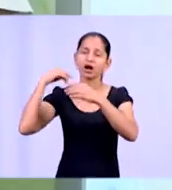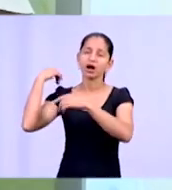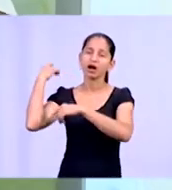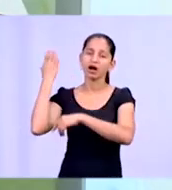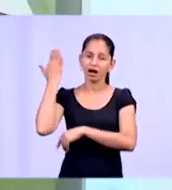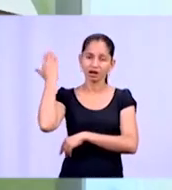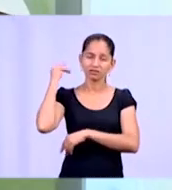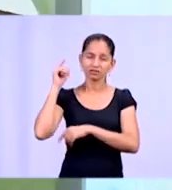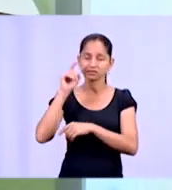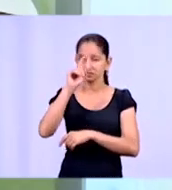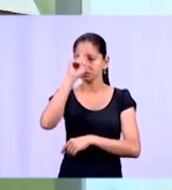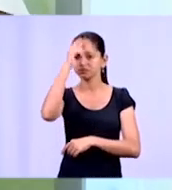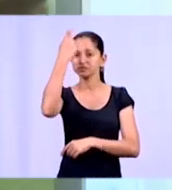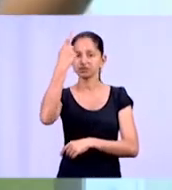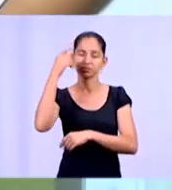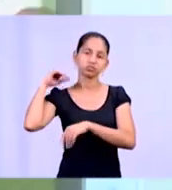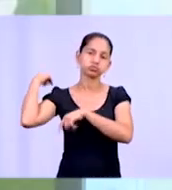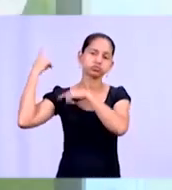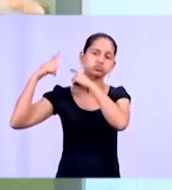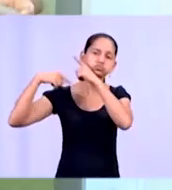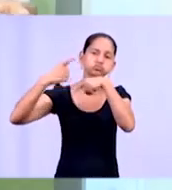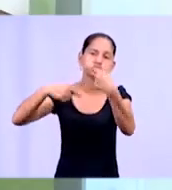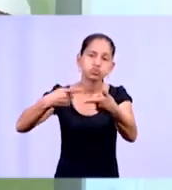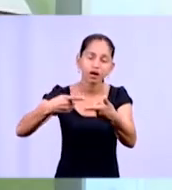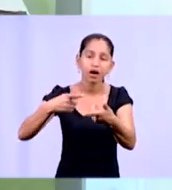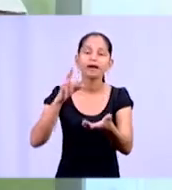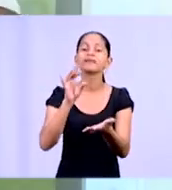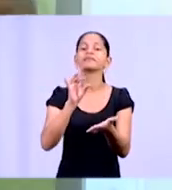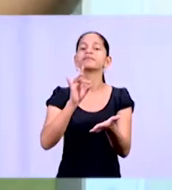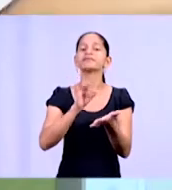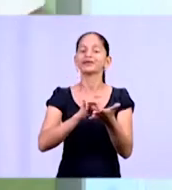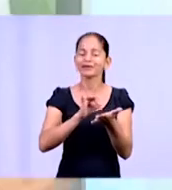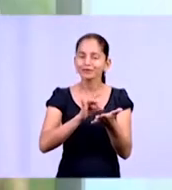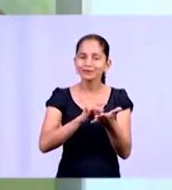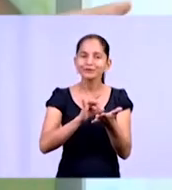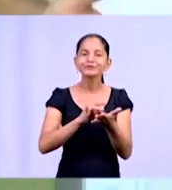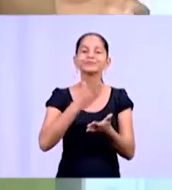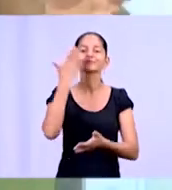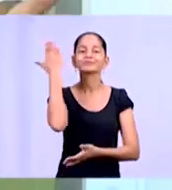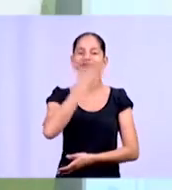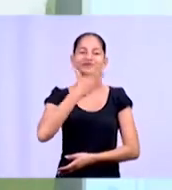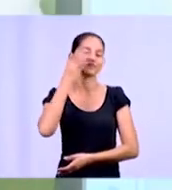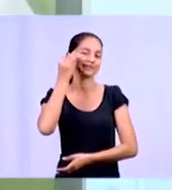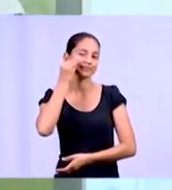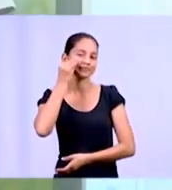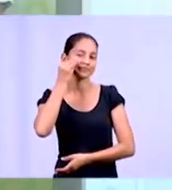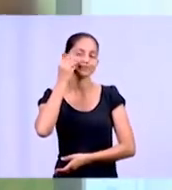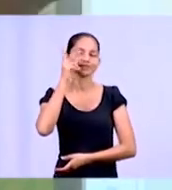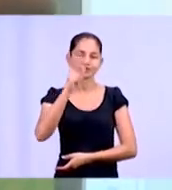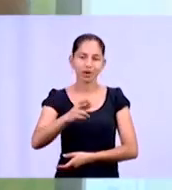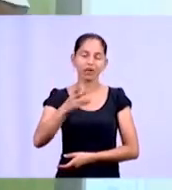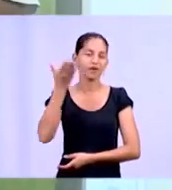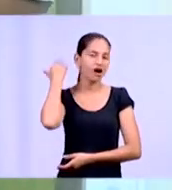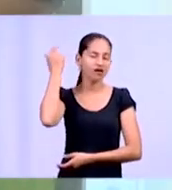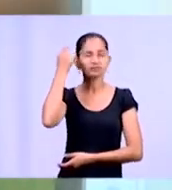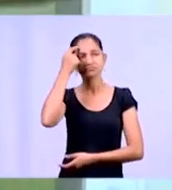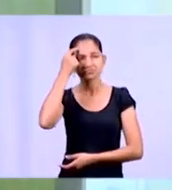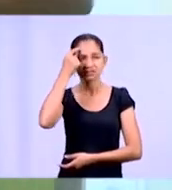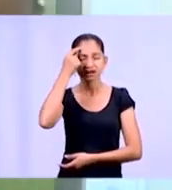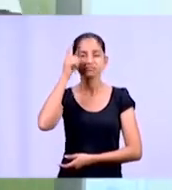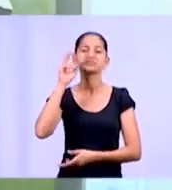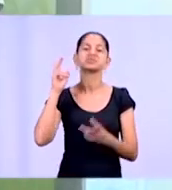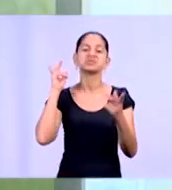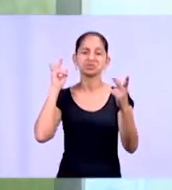a gente começou a provar aquelas teorias eram verdadeiras. É mais ou menos o que aconteceu aí com Charles Babbage. Ele tinha um